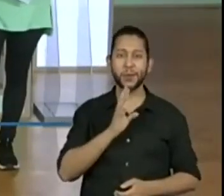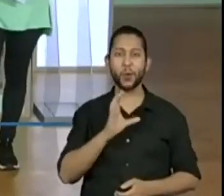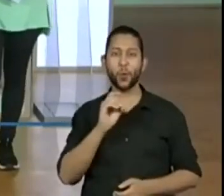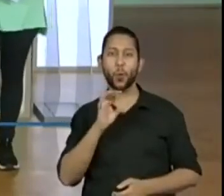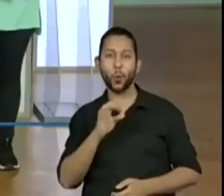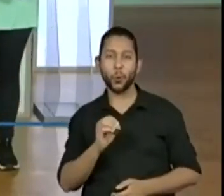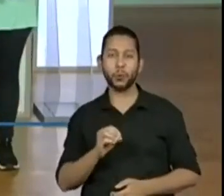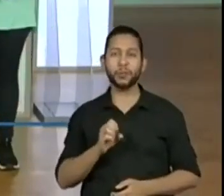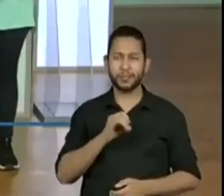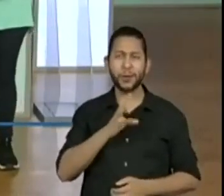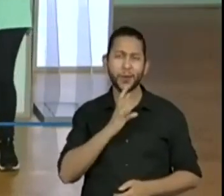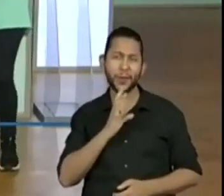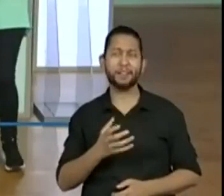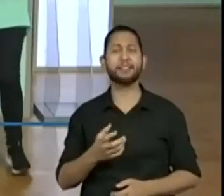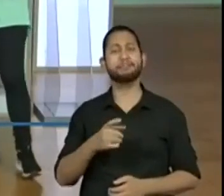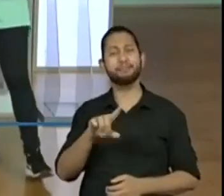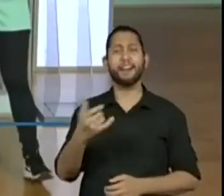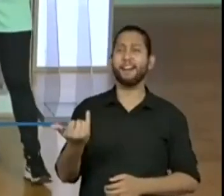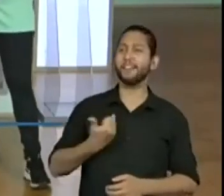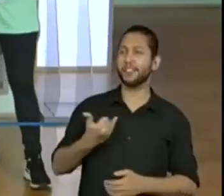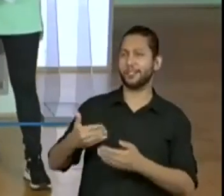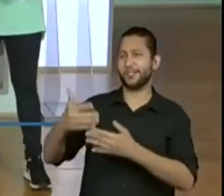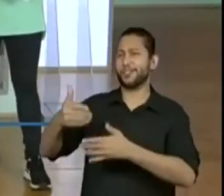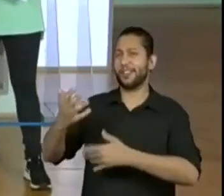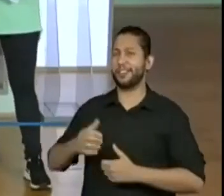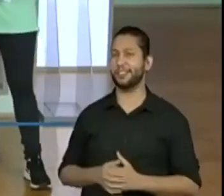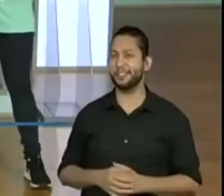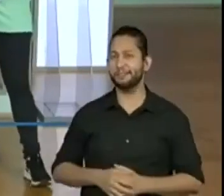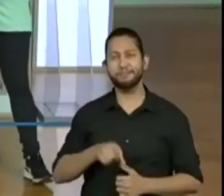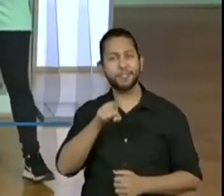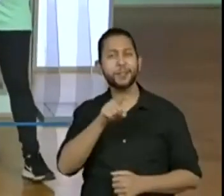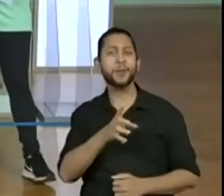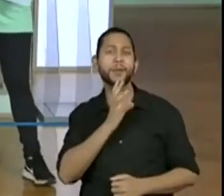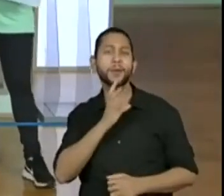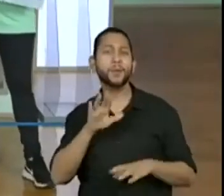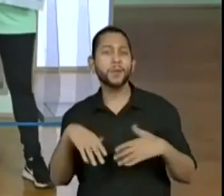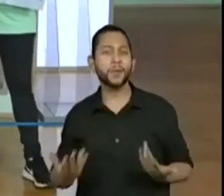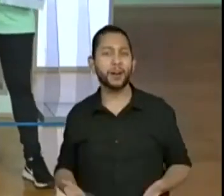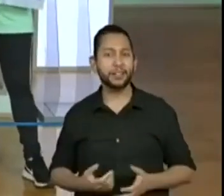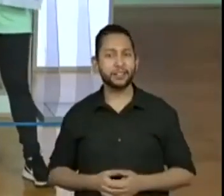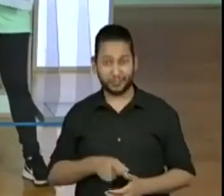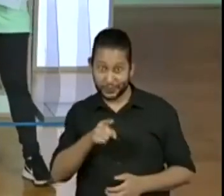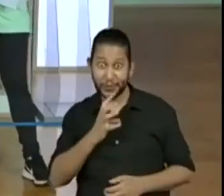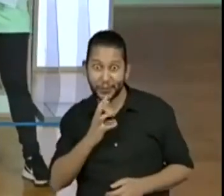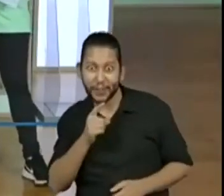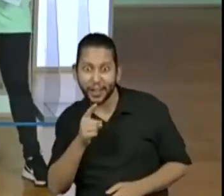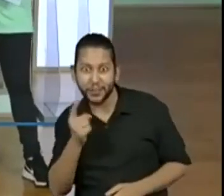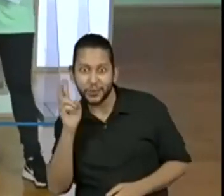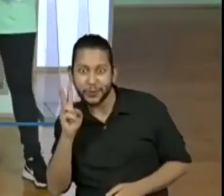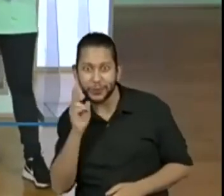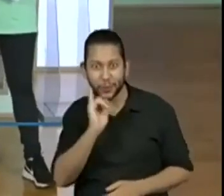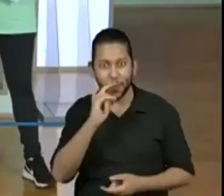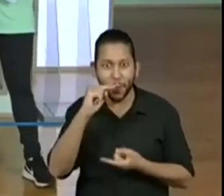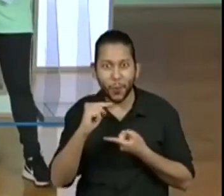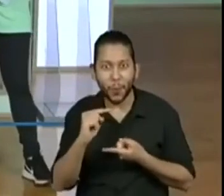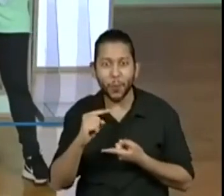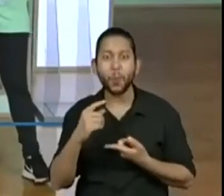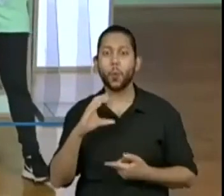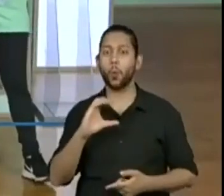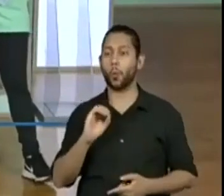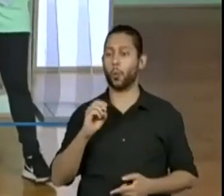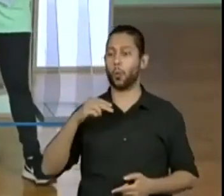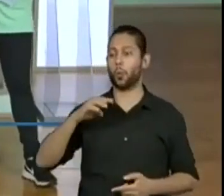manda aí no chat pra gente qual você conhece. Você conhece, professora? Eu conheço